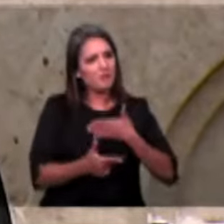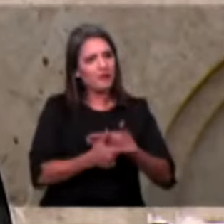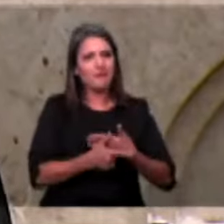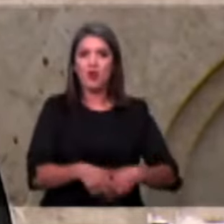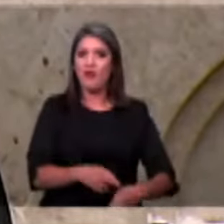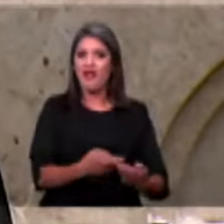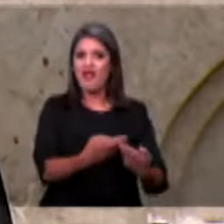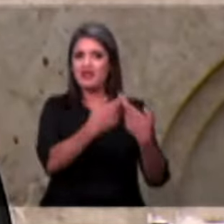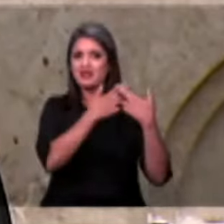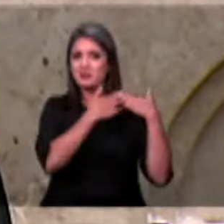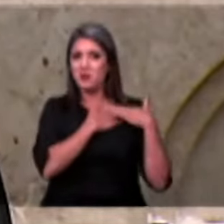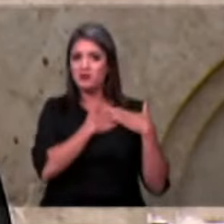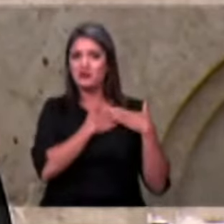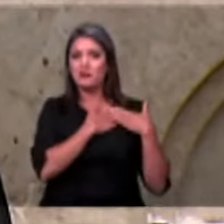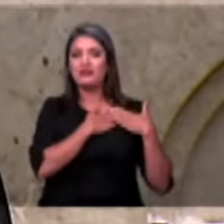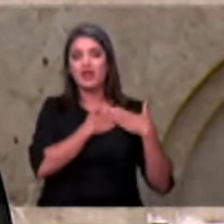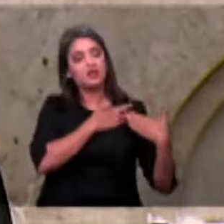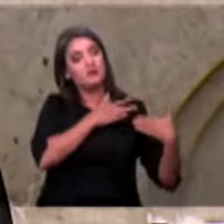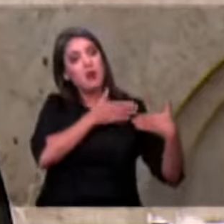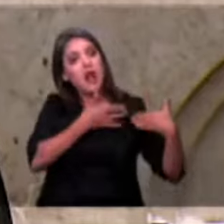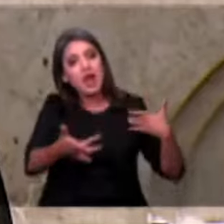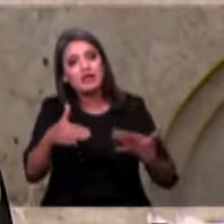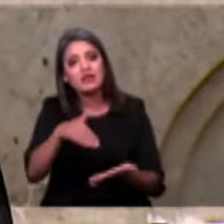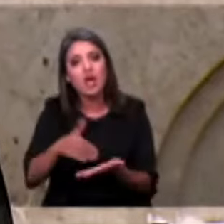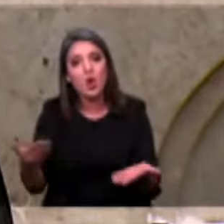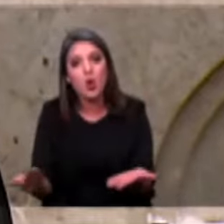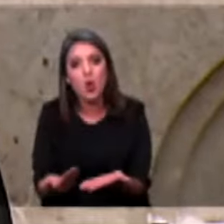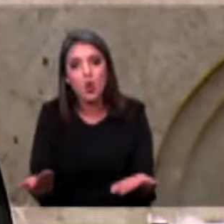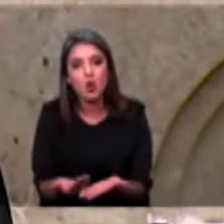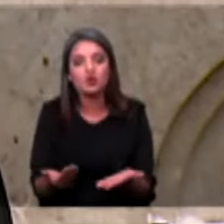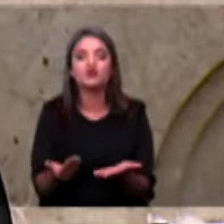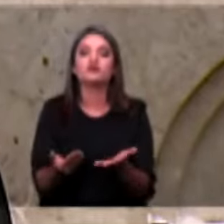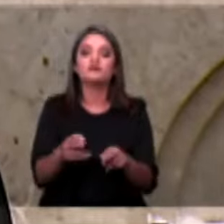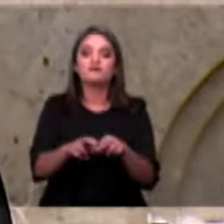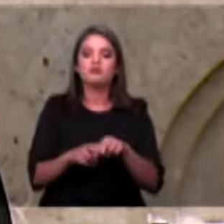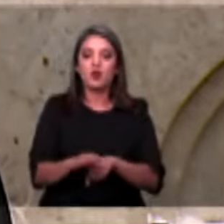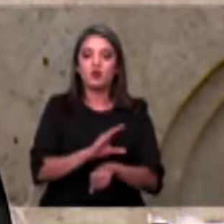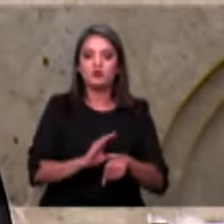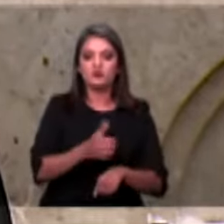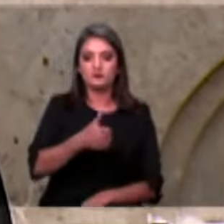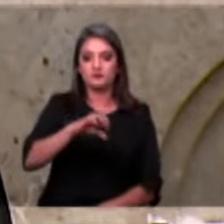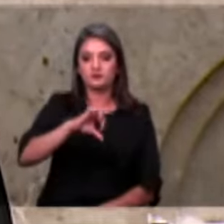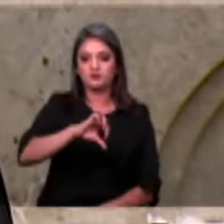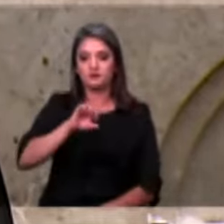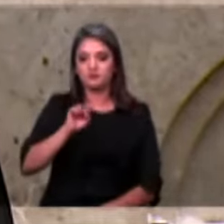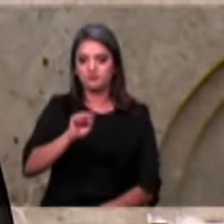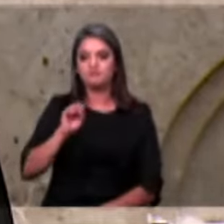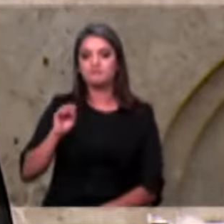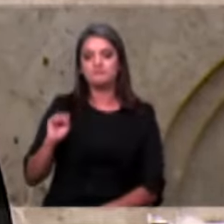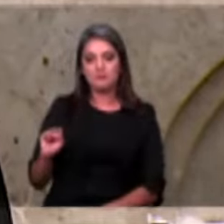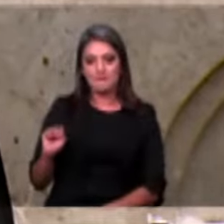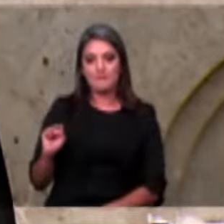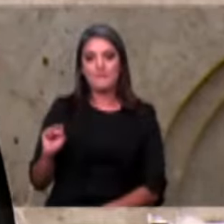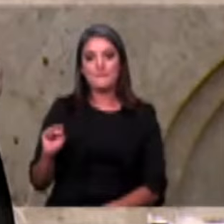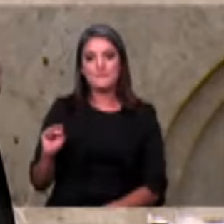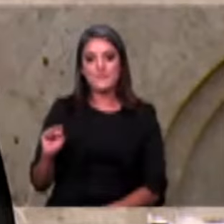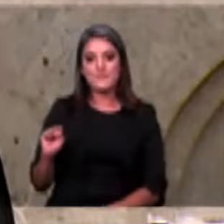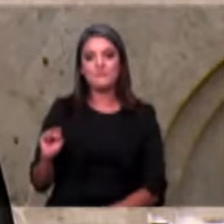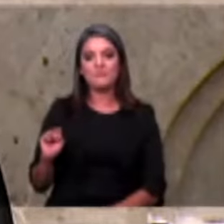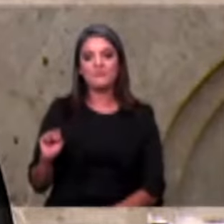que persiste ainda hoje sob a égide da Constituição de 1988, reitero,